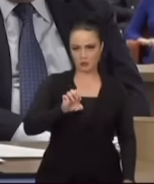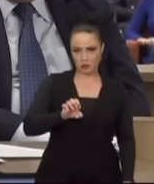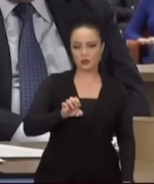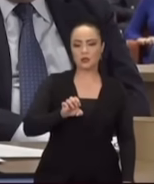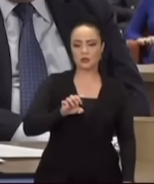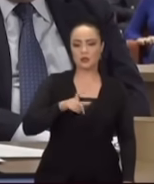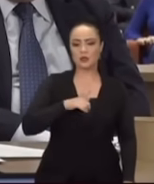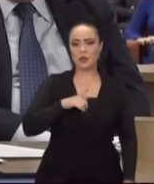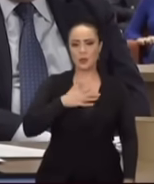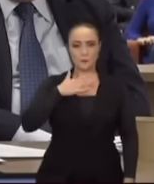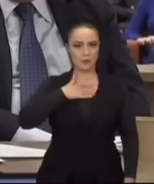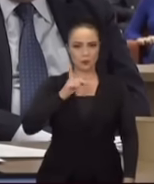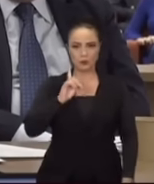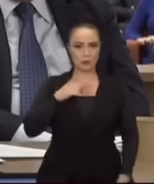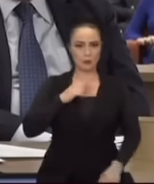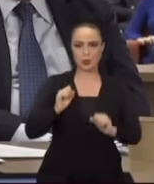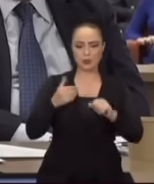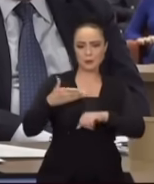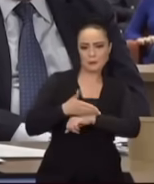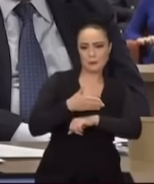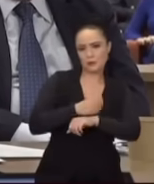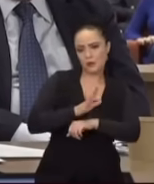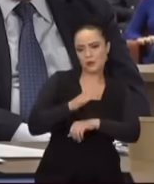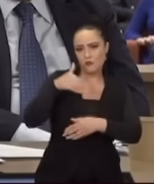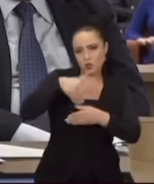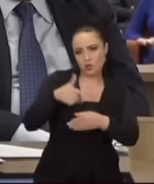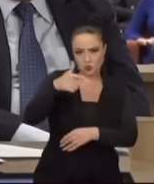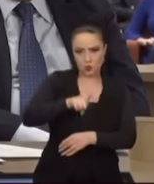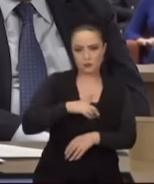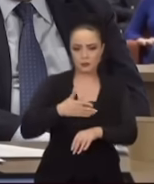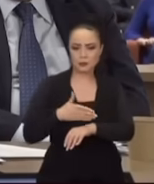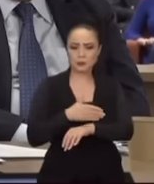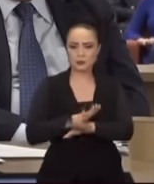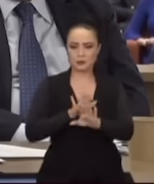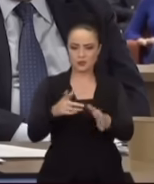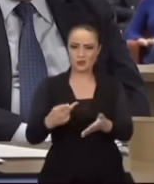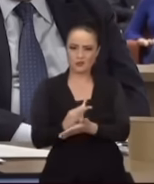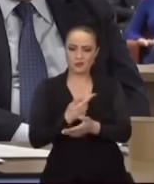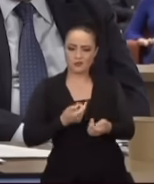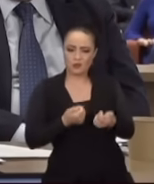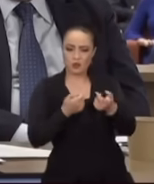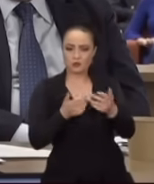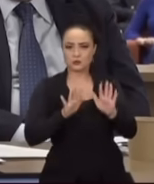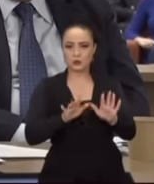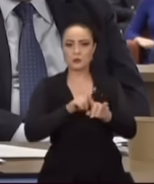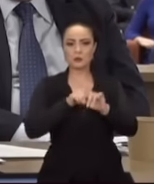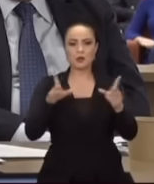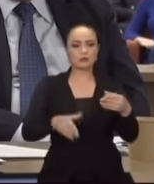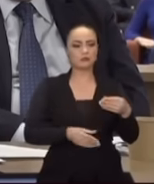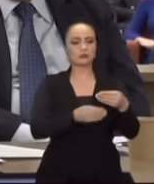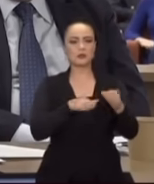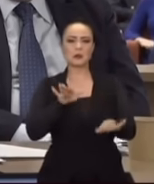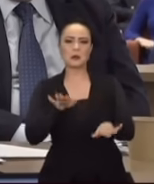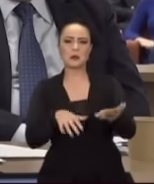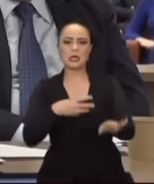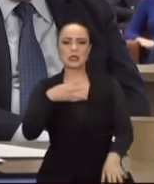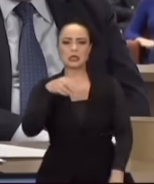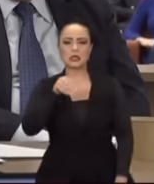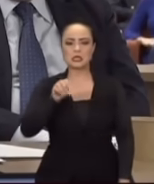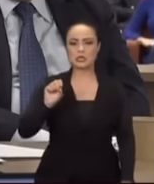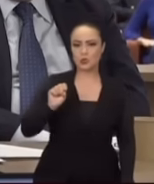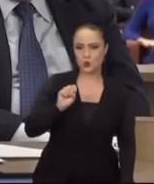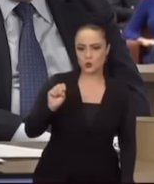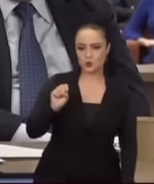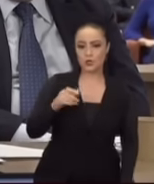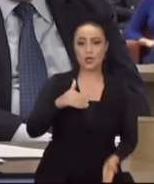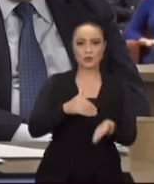minha inelegibilidade, por crítica às urnas eletrônicas. Ele falava em fraude. Mas numa dessas inserções, aproximadamente 30 segundos, que